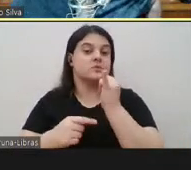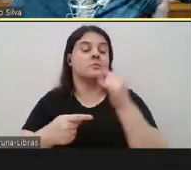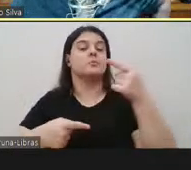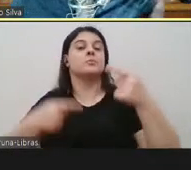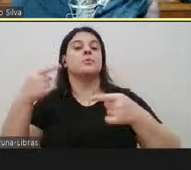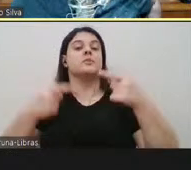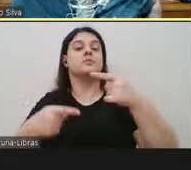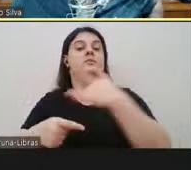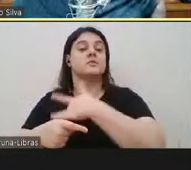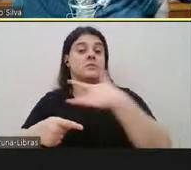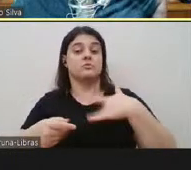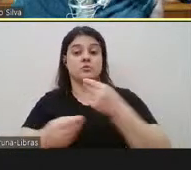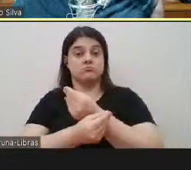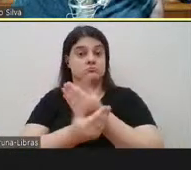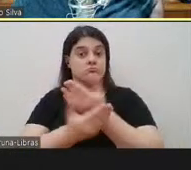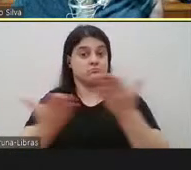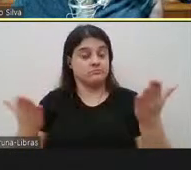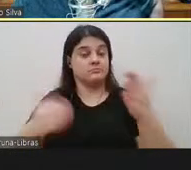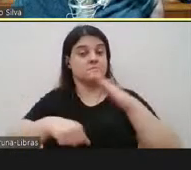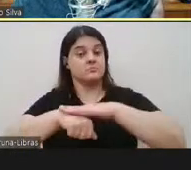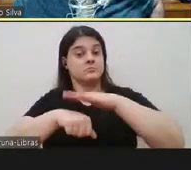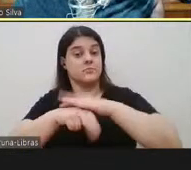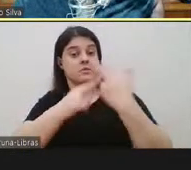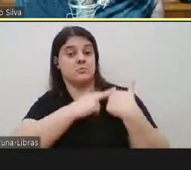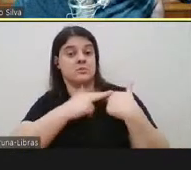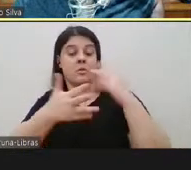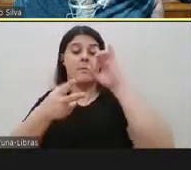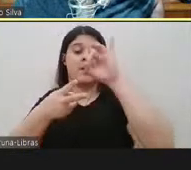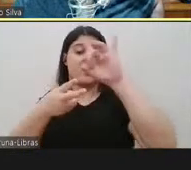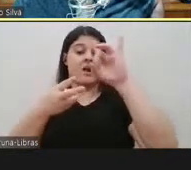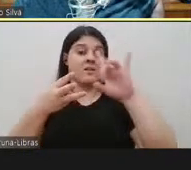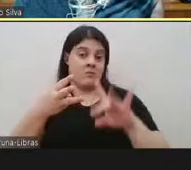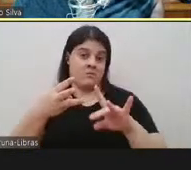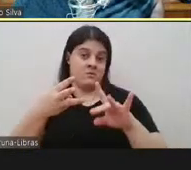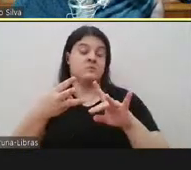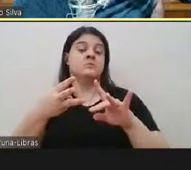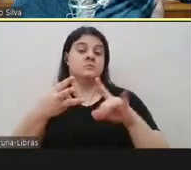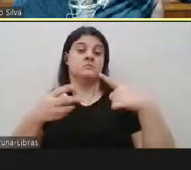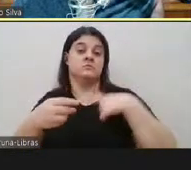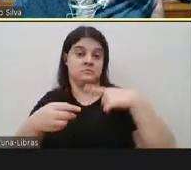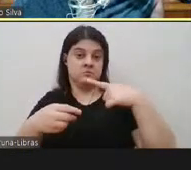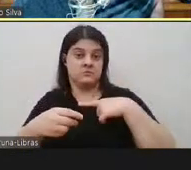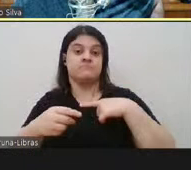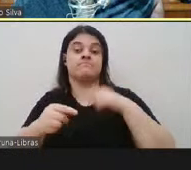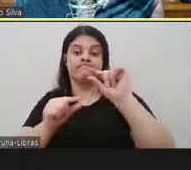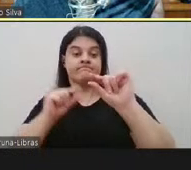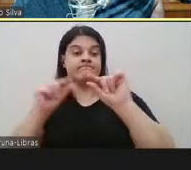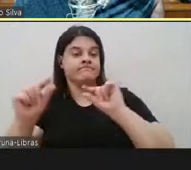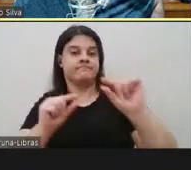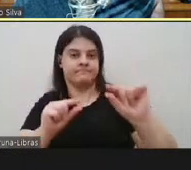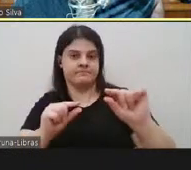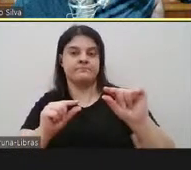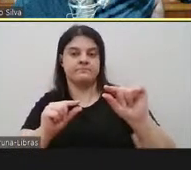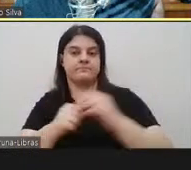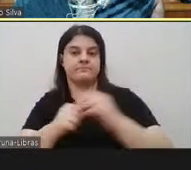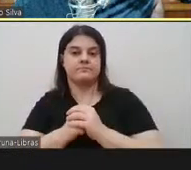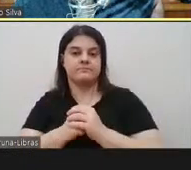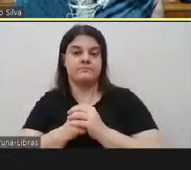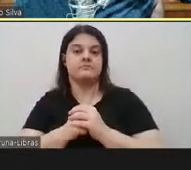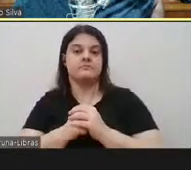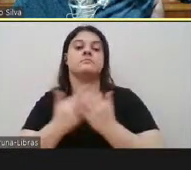política de saúde e distribuiu uma responsabilidade para cada um é uma responsabilidade para cada pedacinho bom